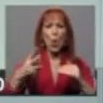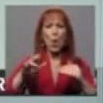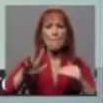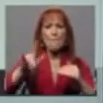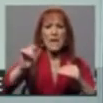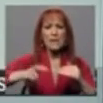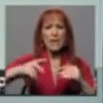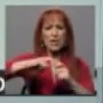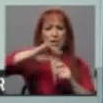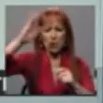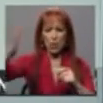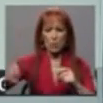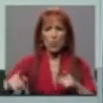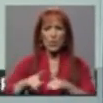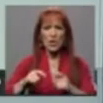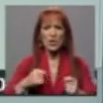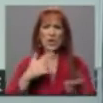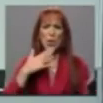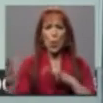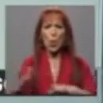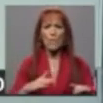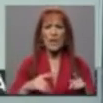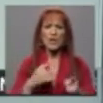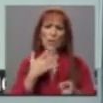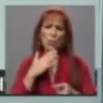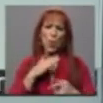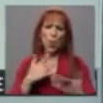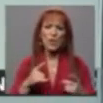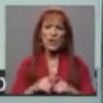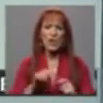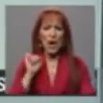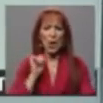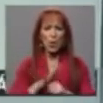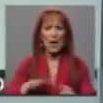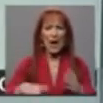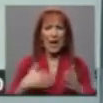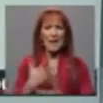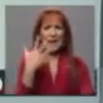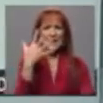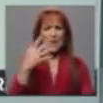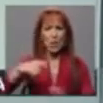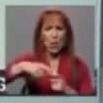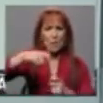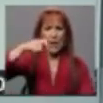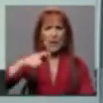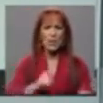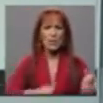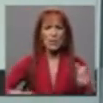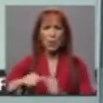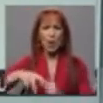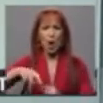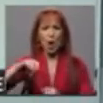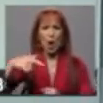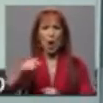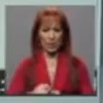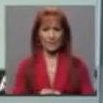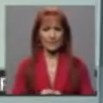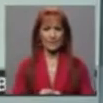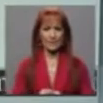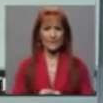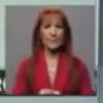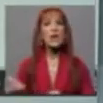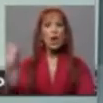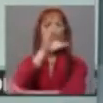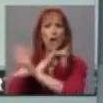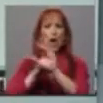altitude. O vento é de noroeste, sopra moderado, as ondas até 5 metros rodam para o quadrante norte. Quanto